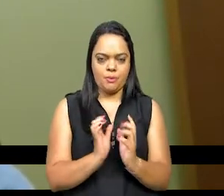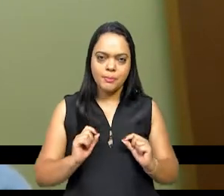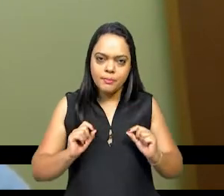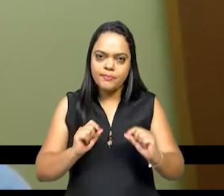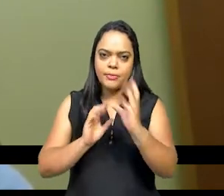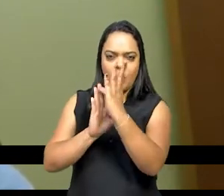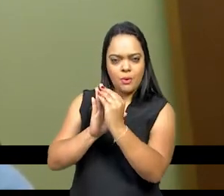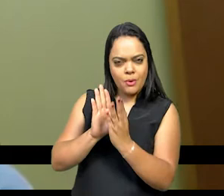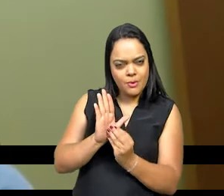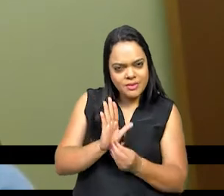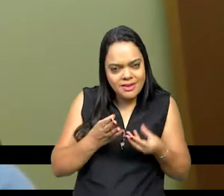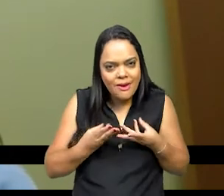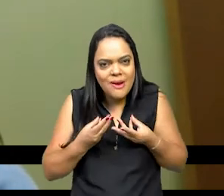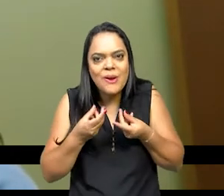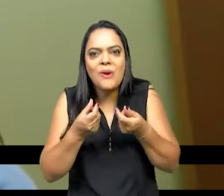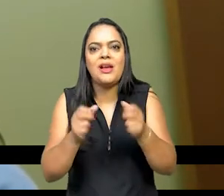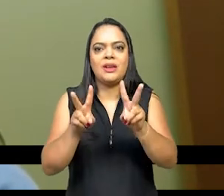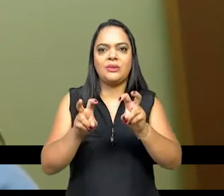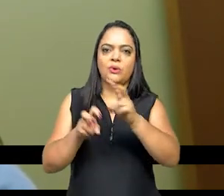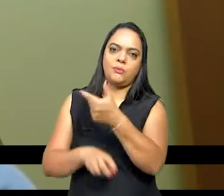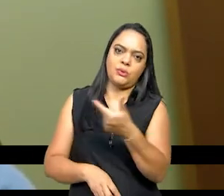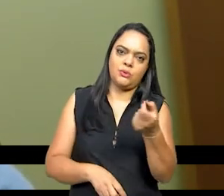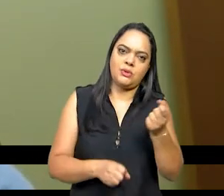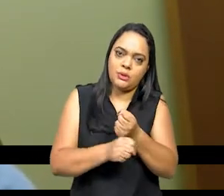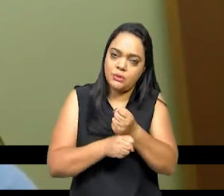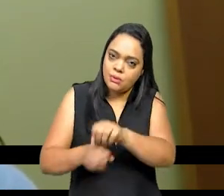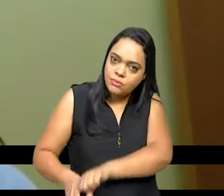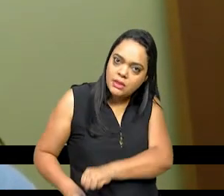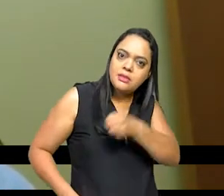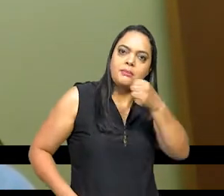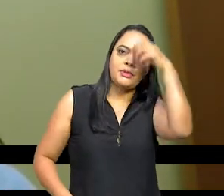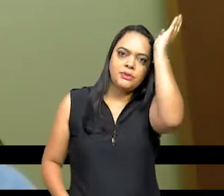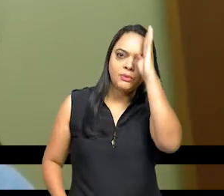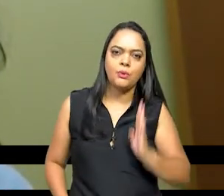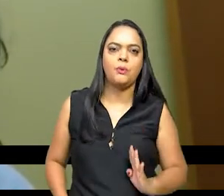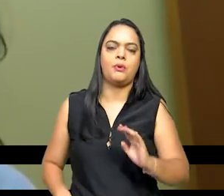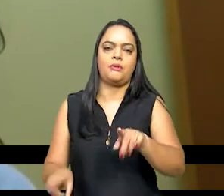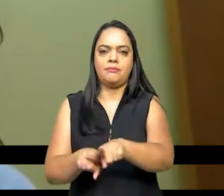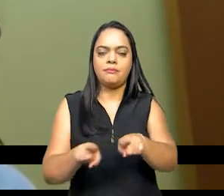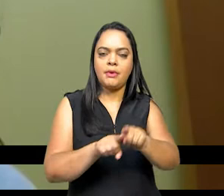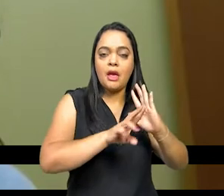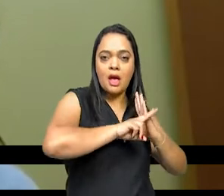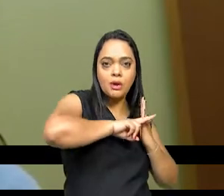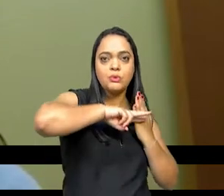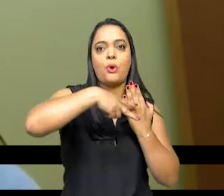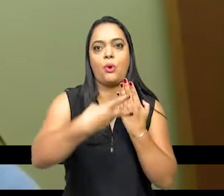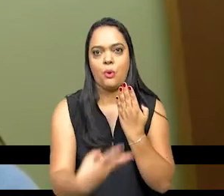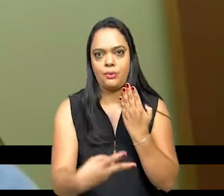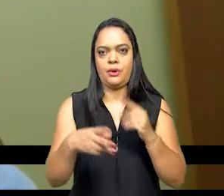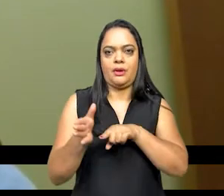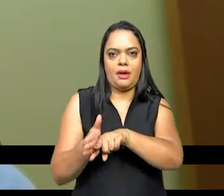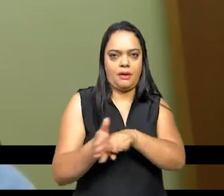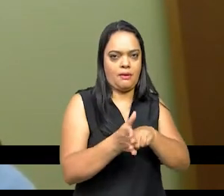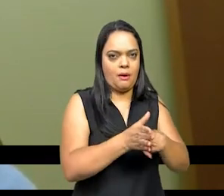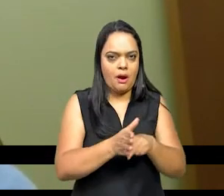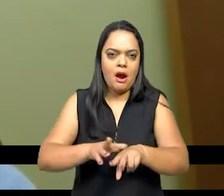coletivamente conteúdo de qualidade sobre os 200 anos de independência do Brasil e seus desdobramentos,